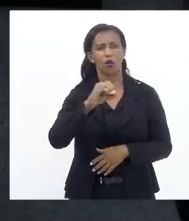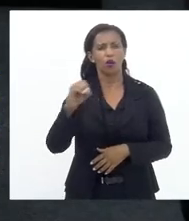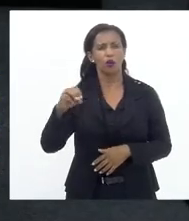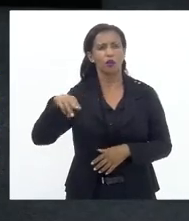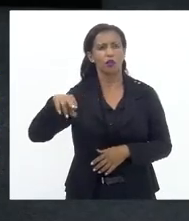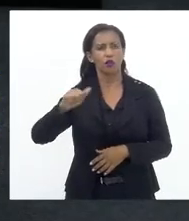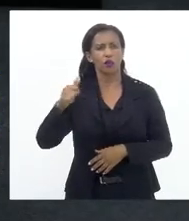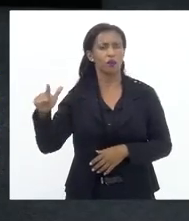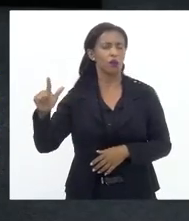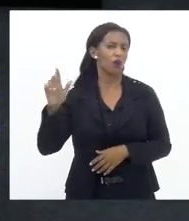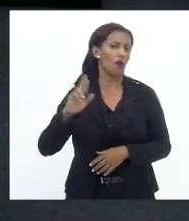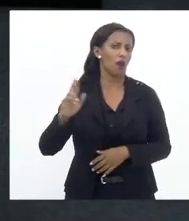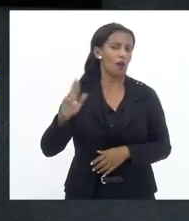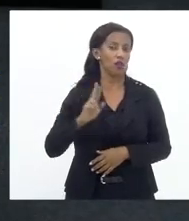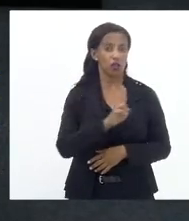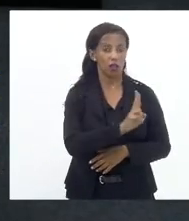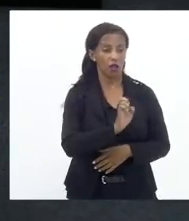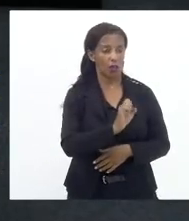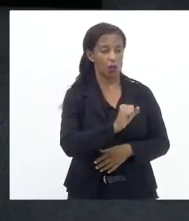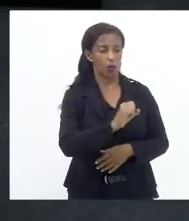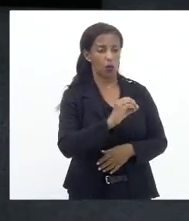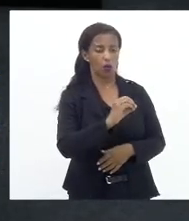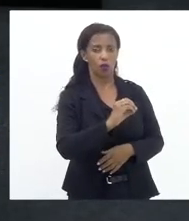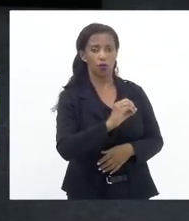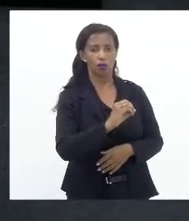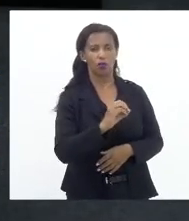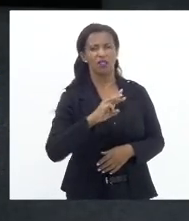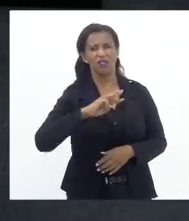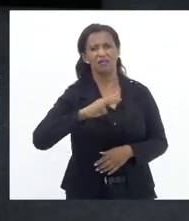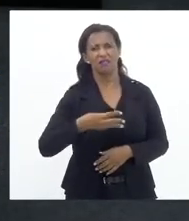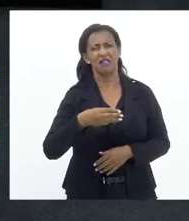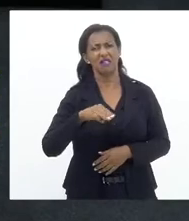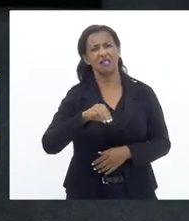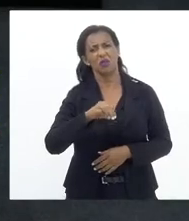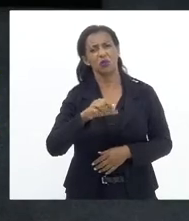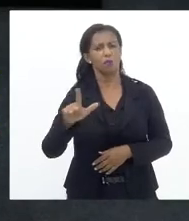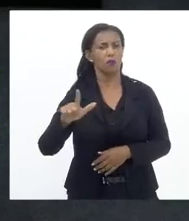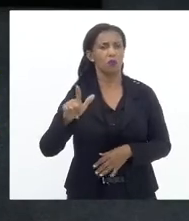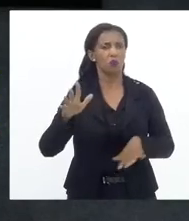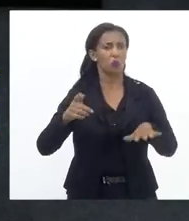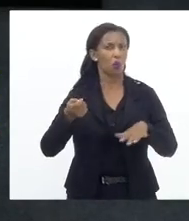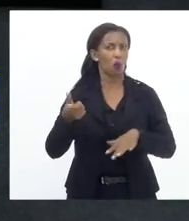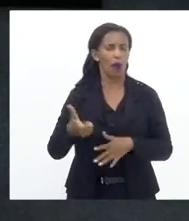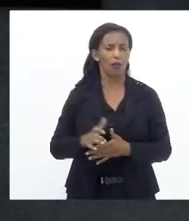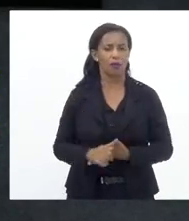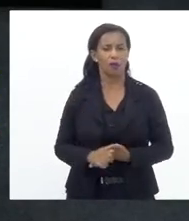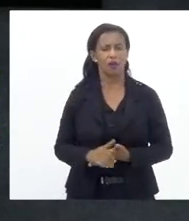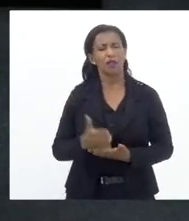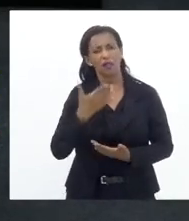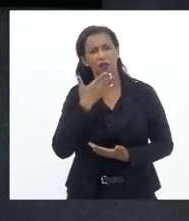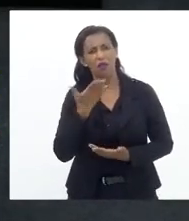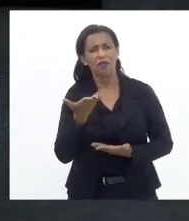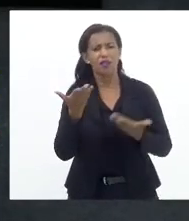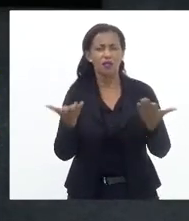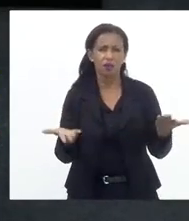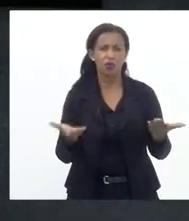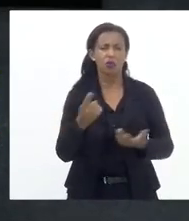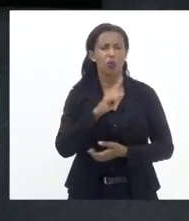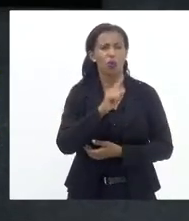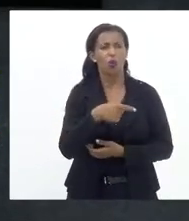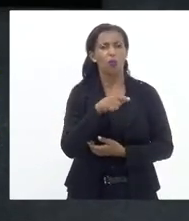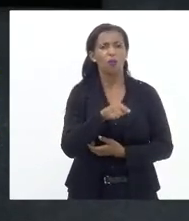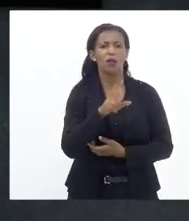servidores e não uso e não uso da 300 mil no máximo menos isso então queria fazer esse apelo r$